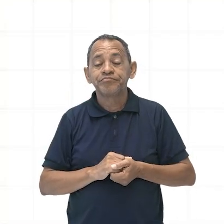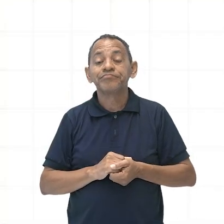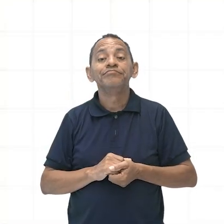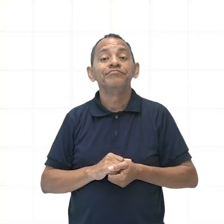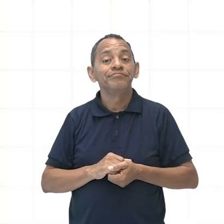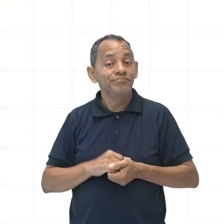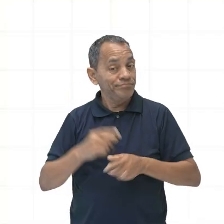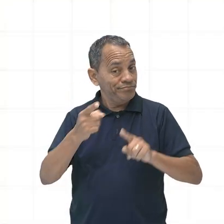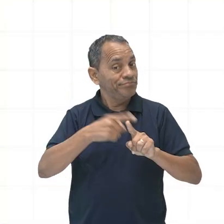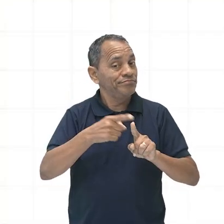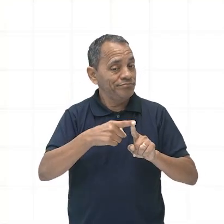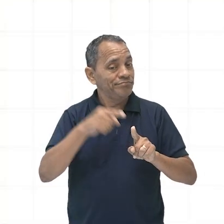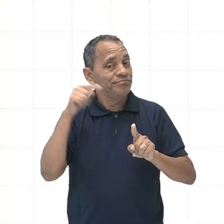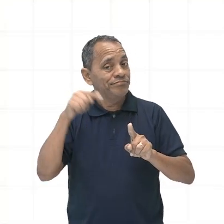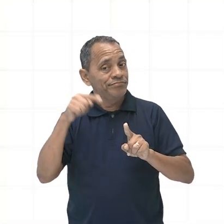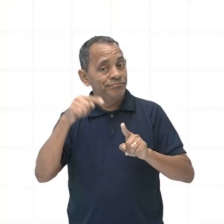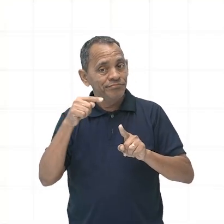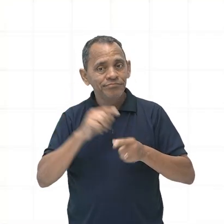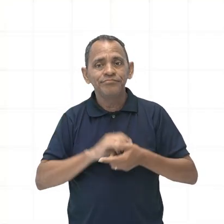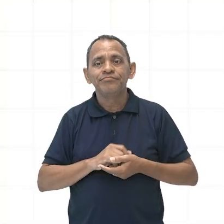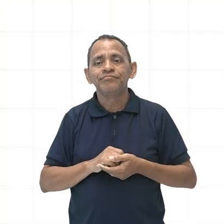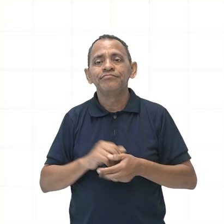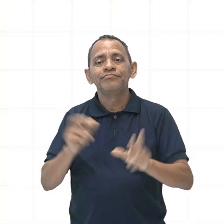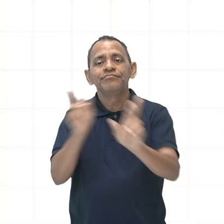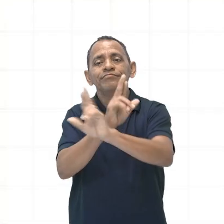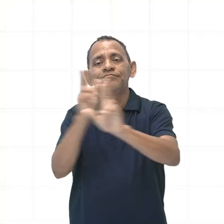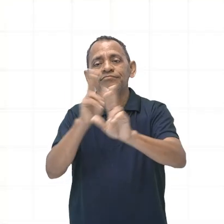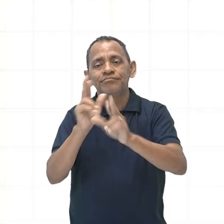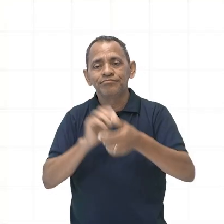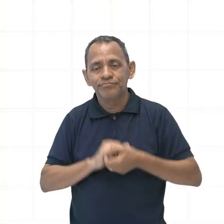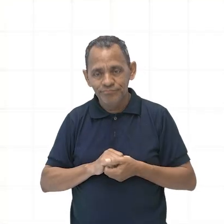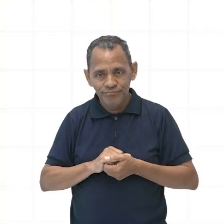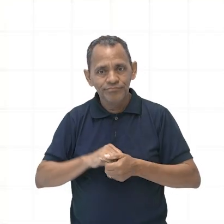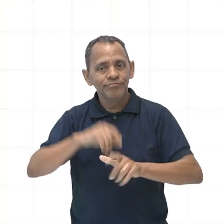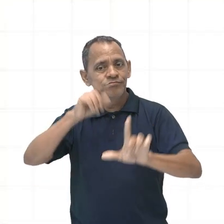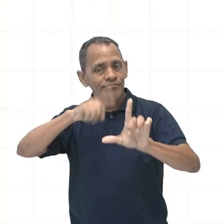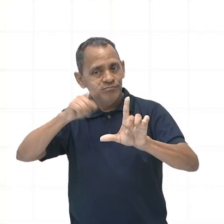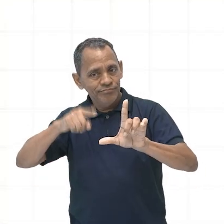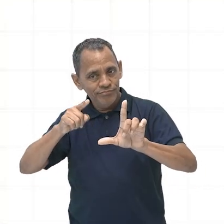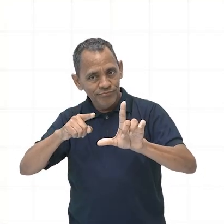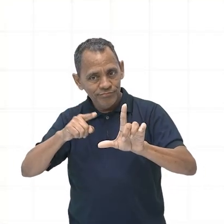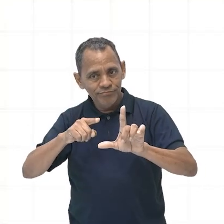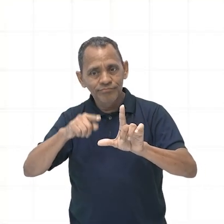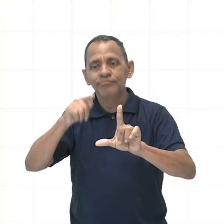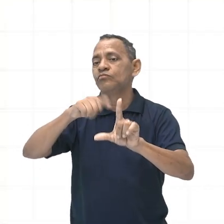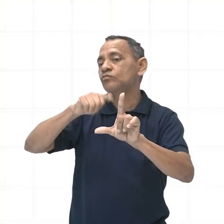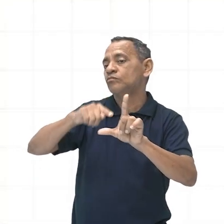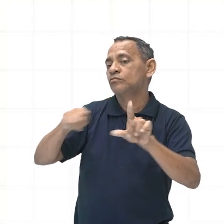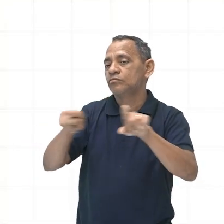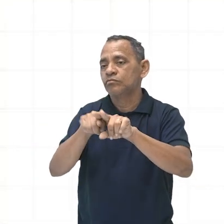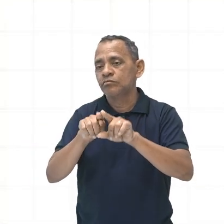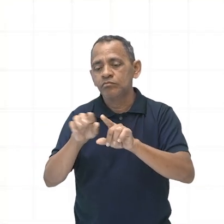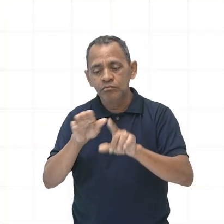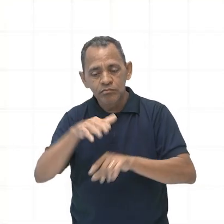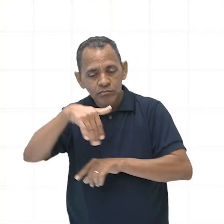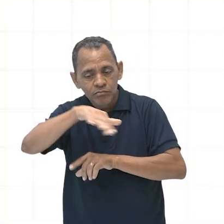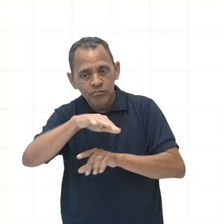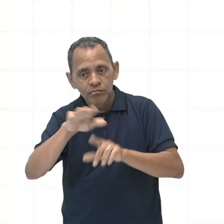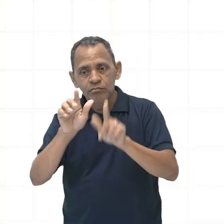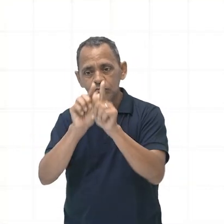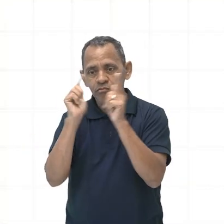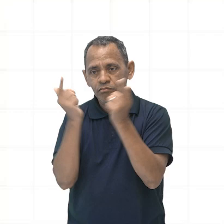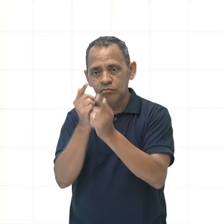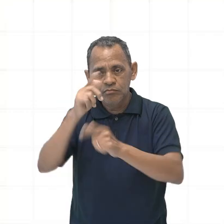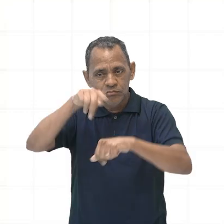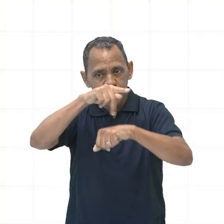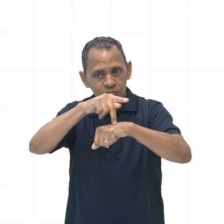Eles associam informações estatísticas ou outras variáveis a regiões geográficas específicas, como